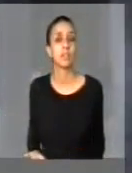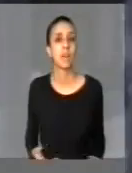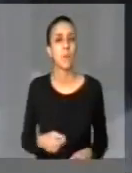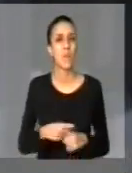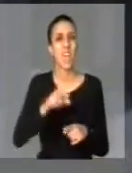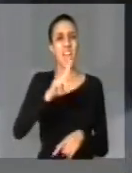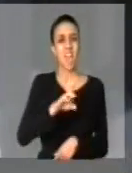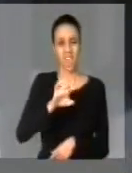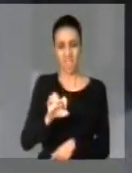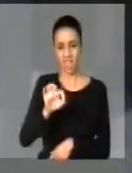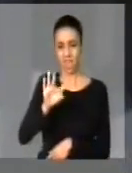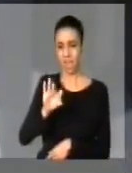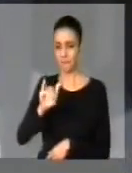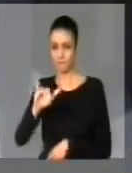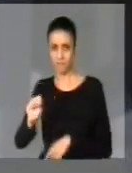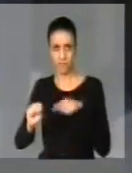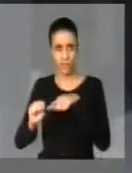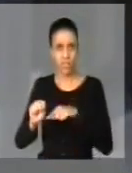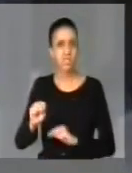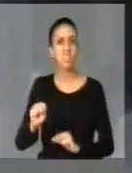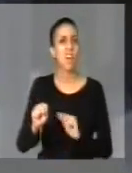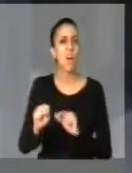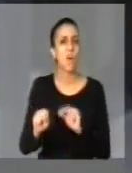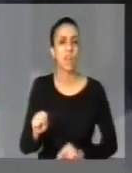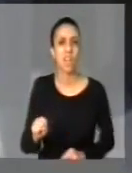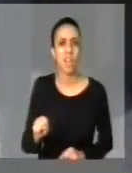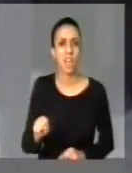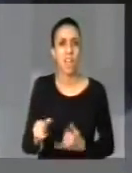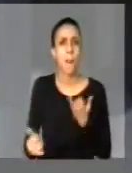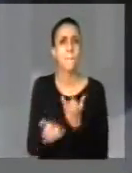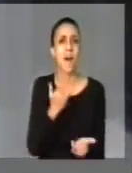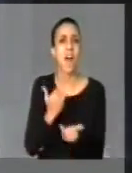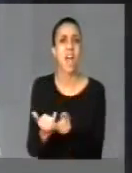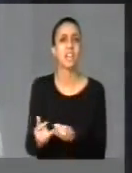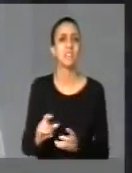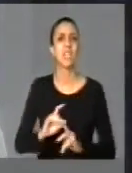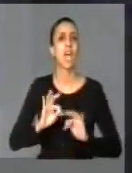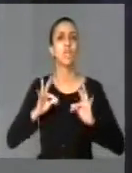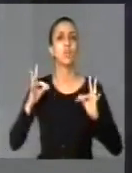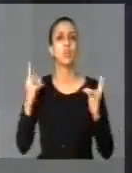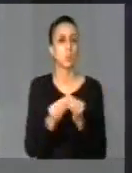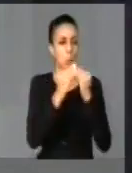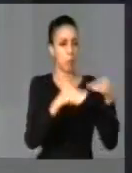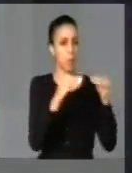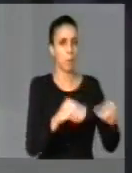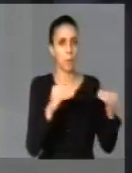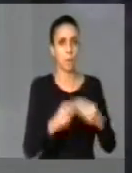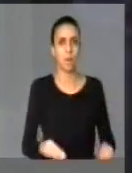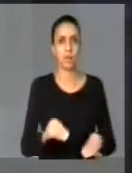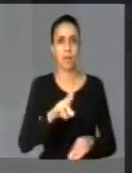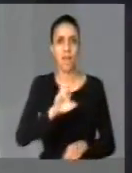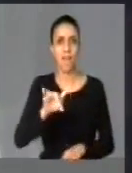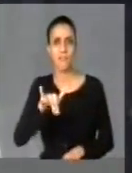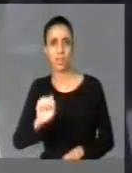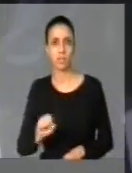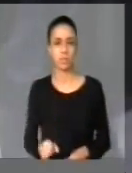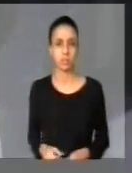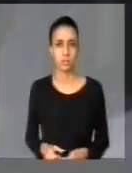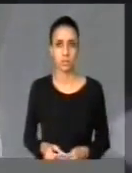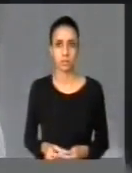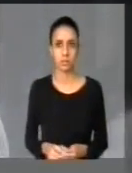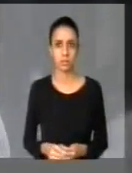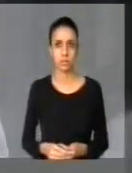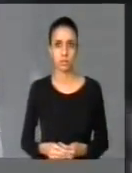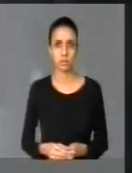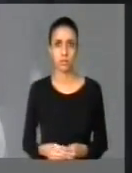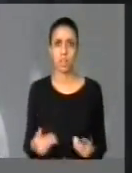recuperação fiscal é o regime esfrangalha medo fiscal e social é o rap então não